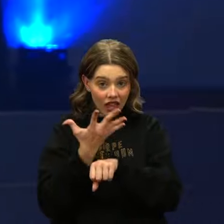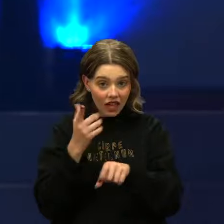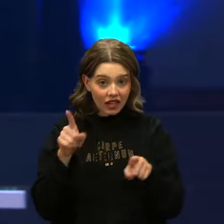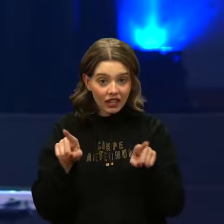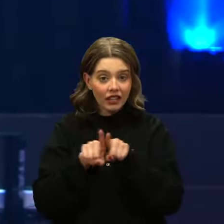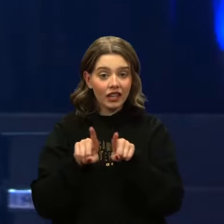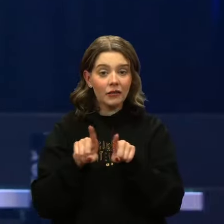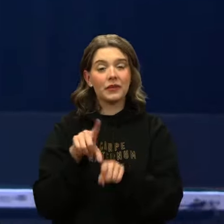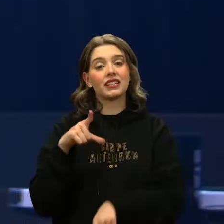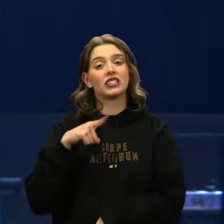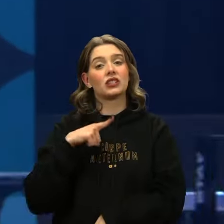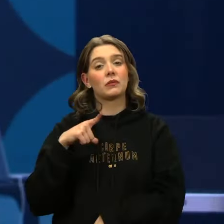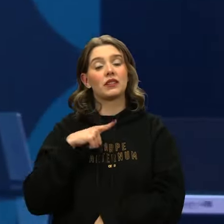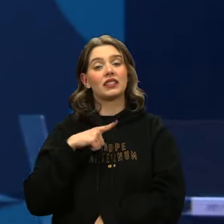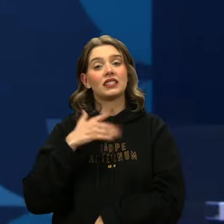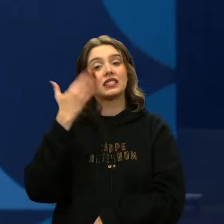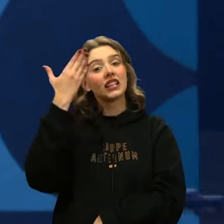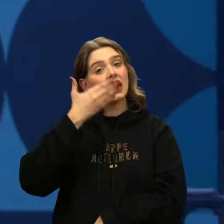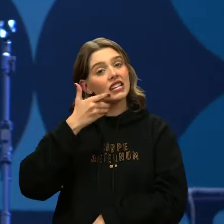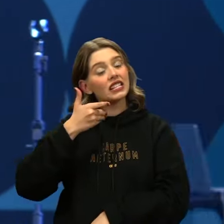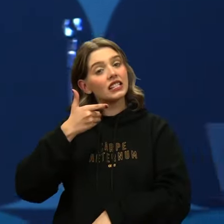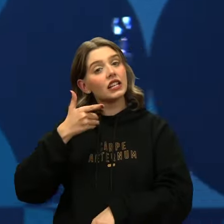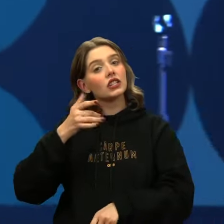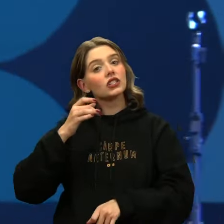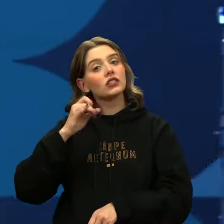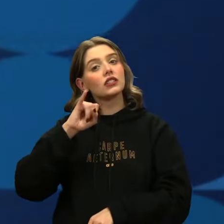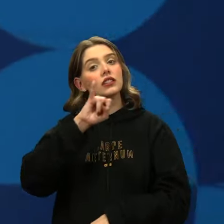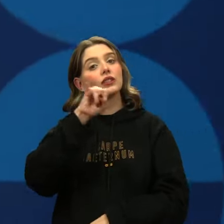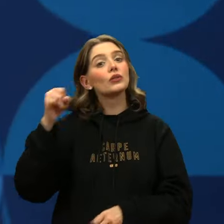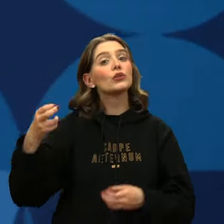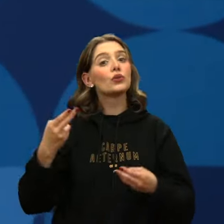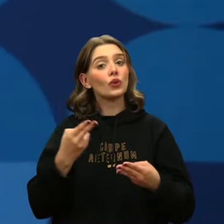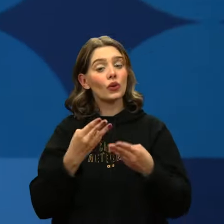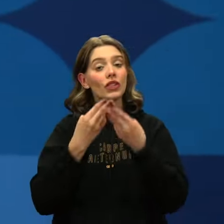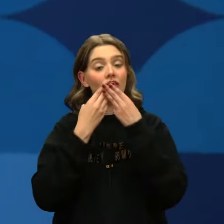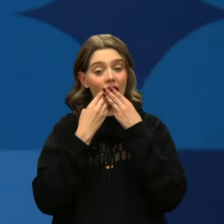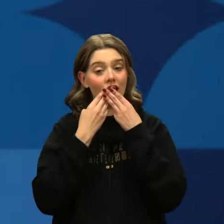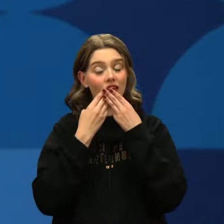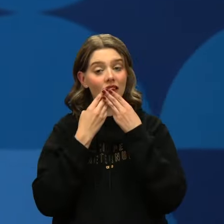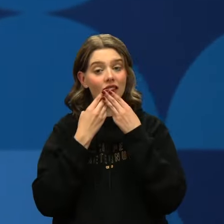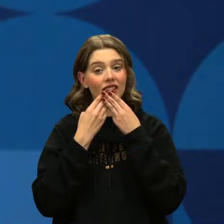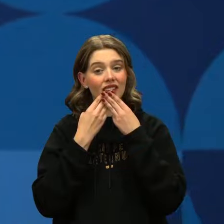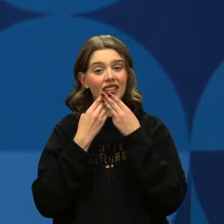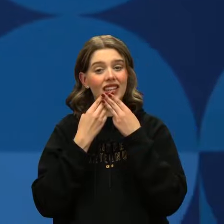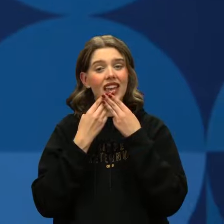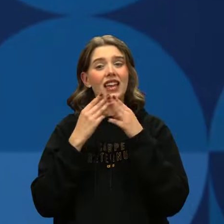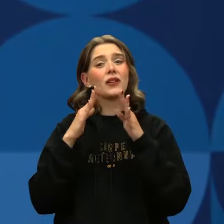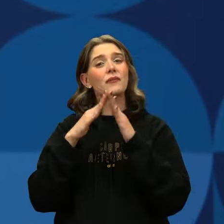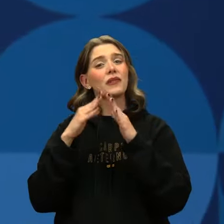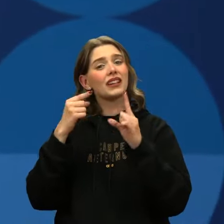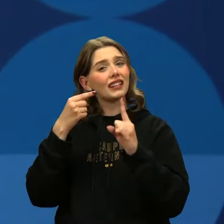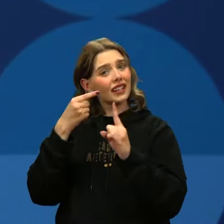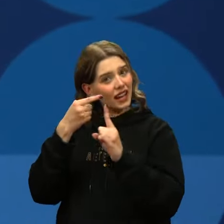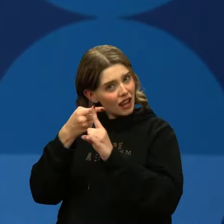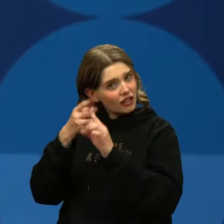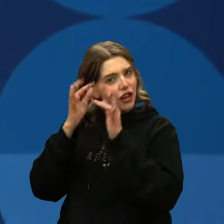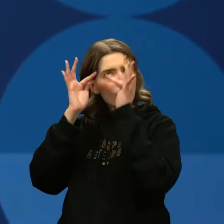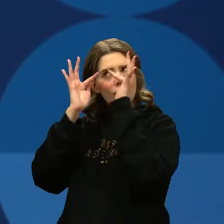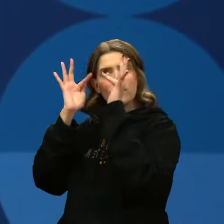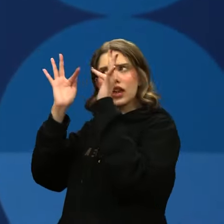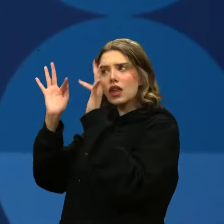presença judaica. E a igreja em Filadélfia era uma igreja fiel, uma igreja forte,